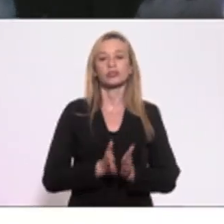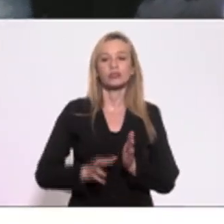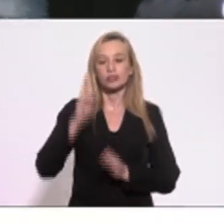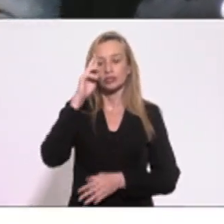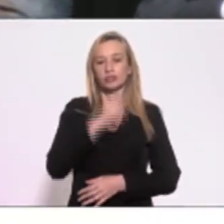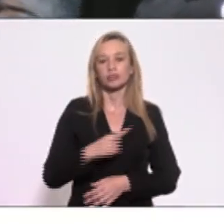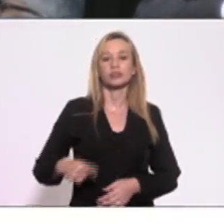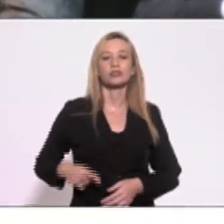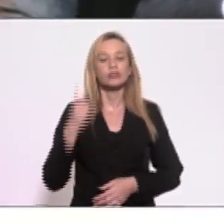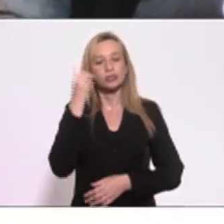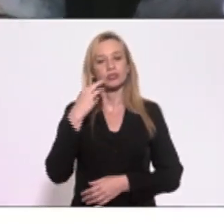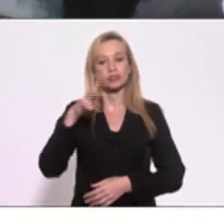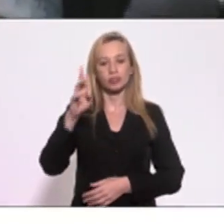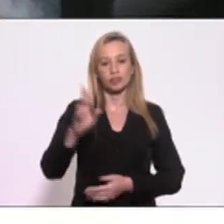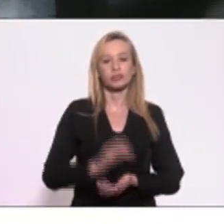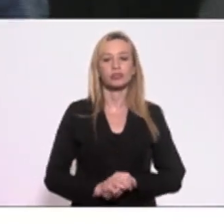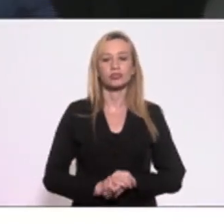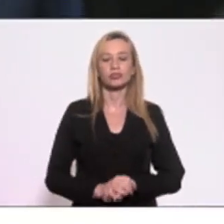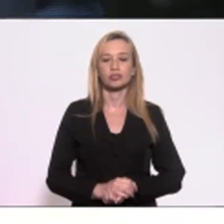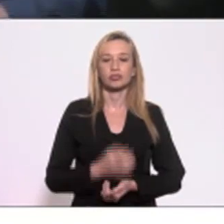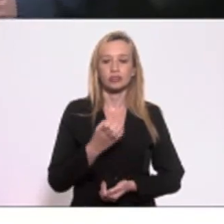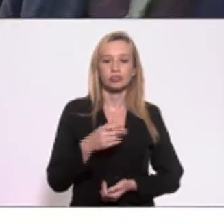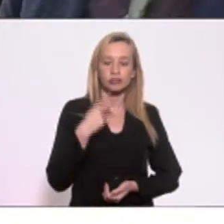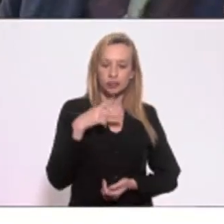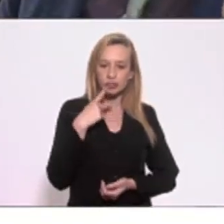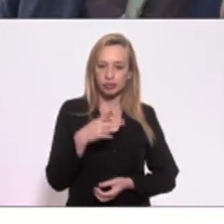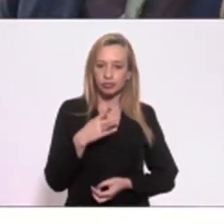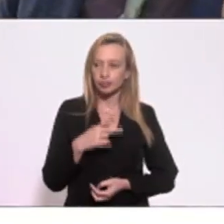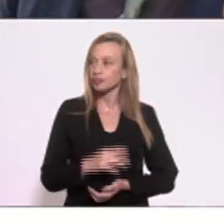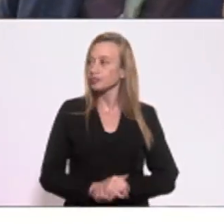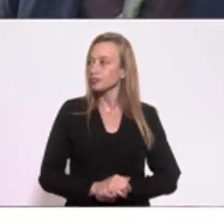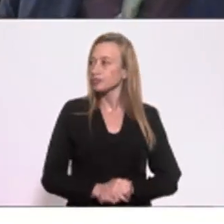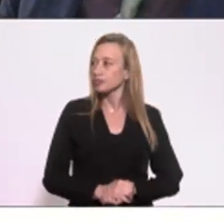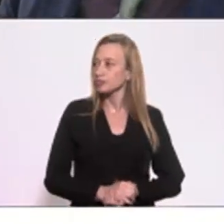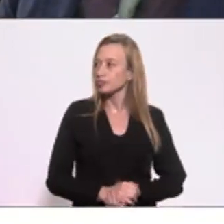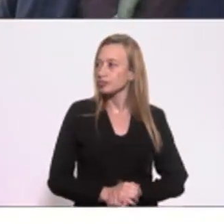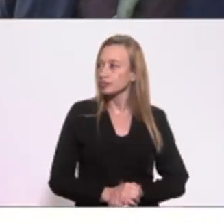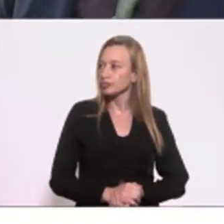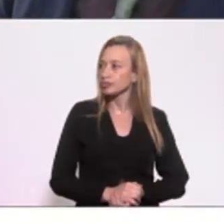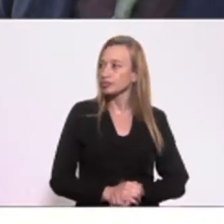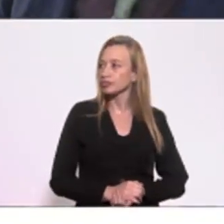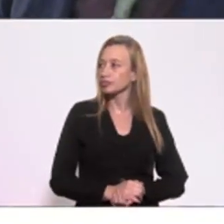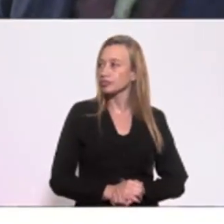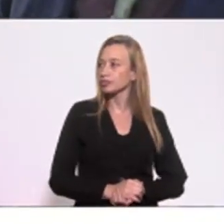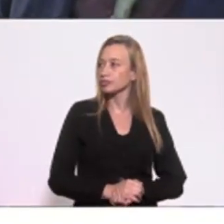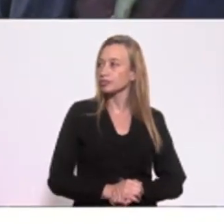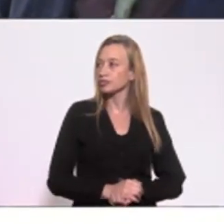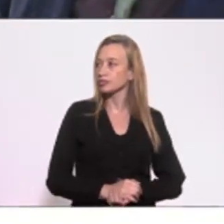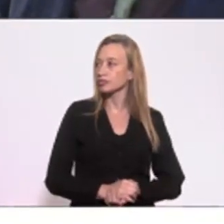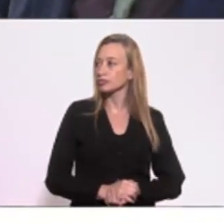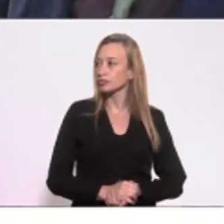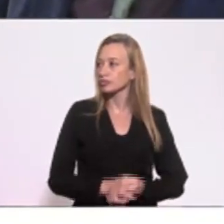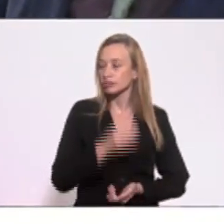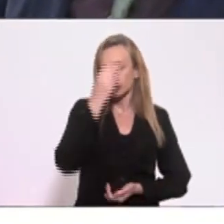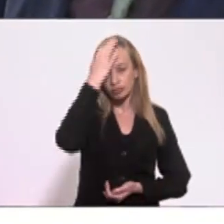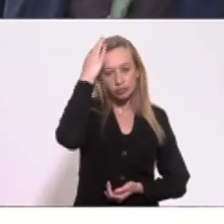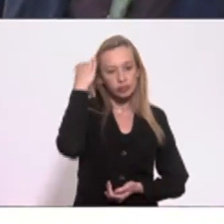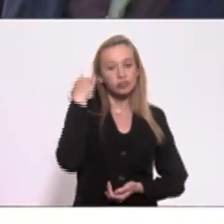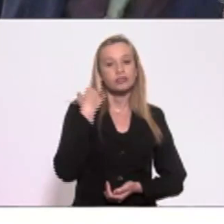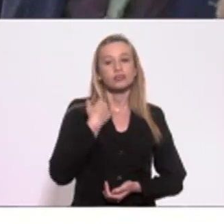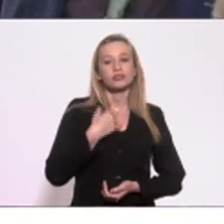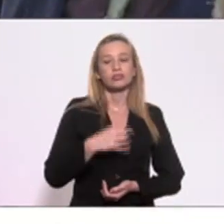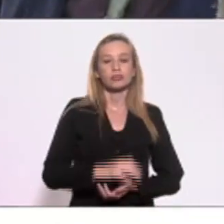Pela ordem, deputado Eliomar. É que eu quero dar qual autoria, já tinha falado com Vossa Excelência, para Vossa Excelência e também para o deputado Luiz Paulo Corrêa